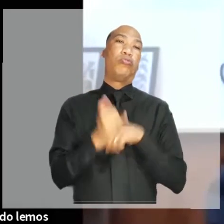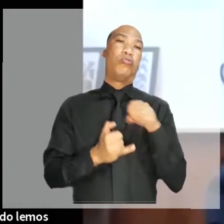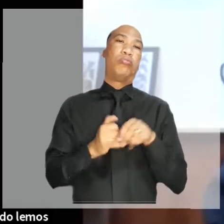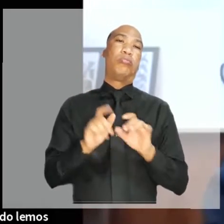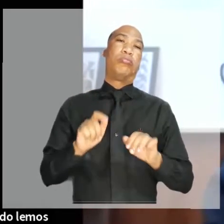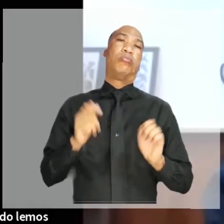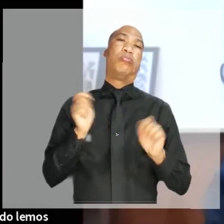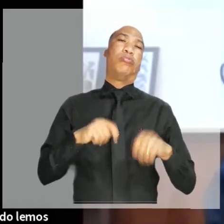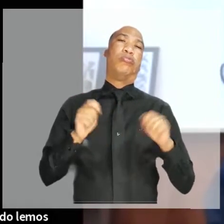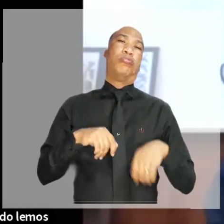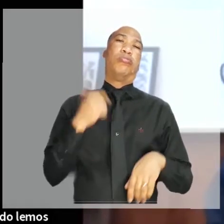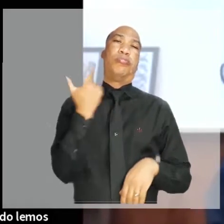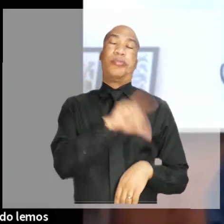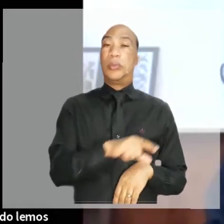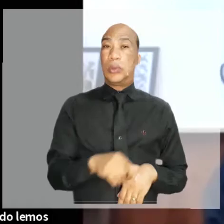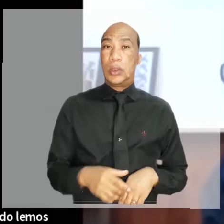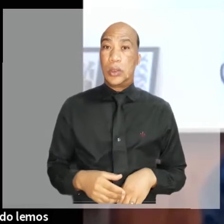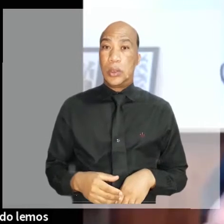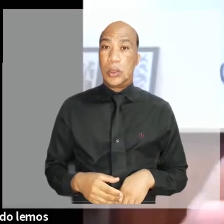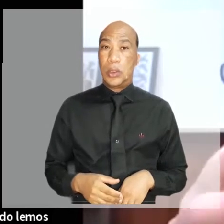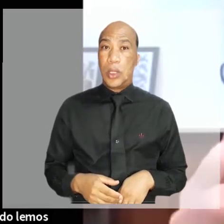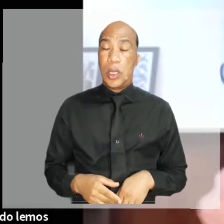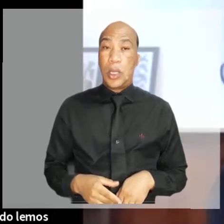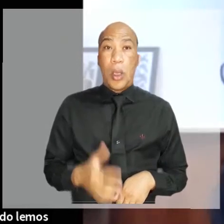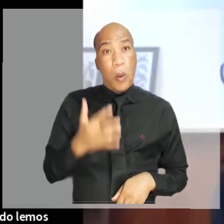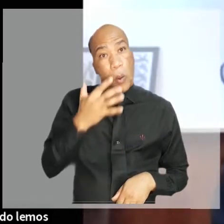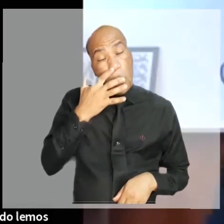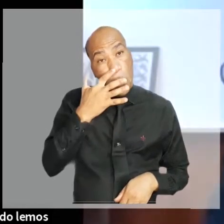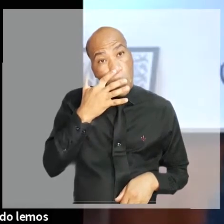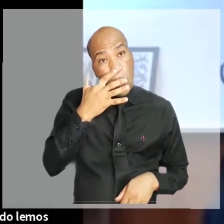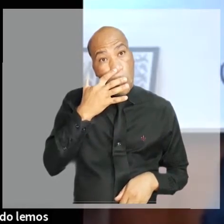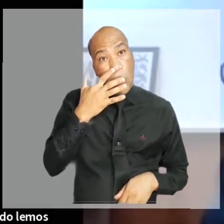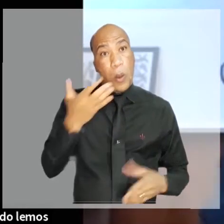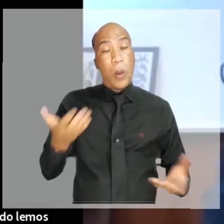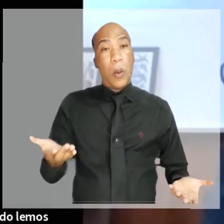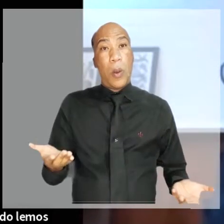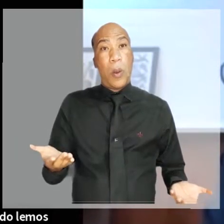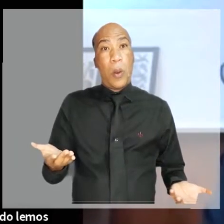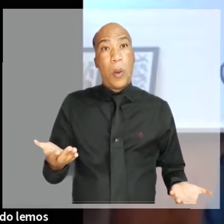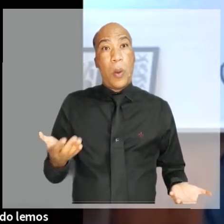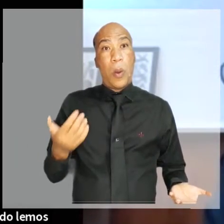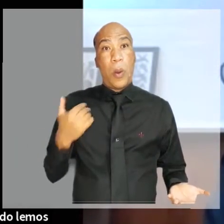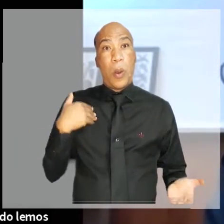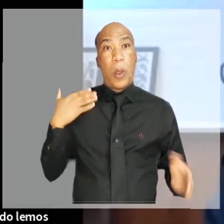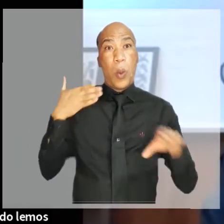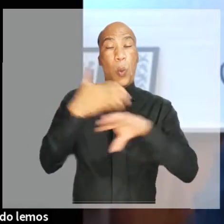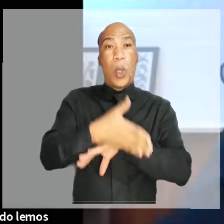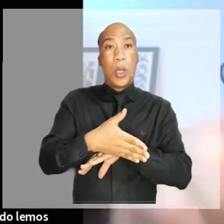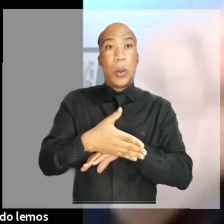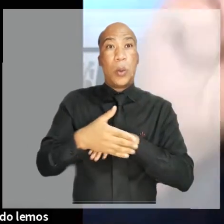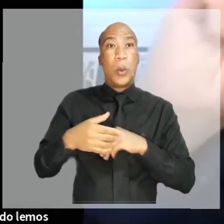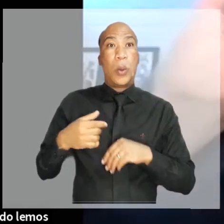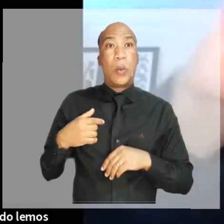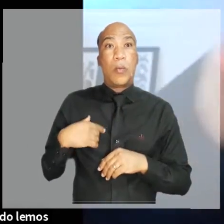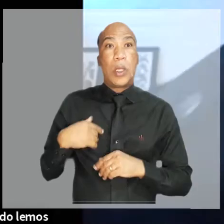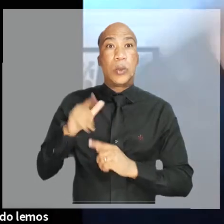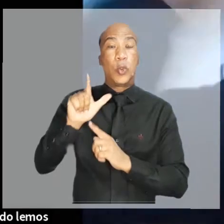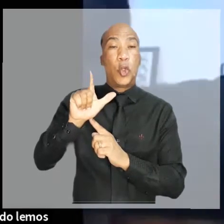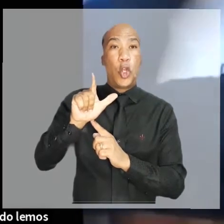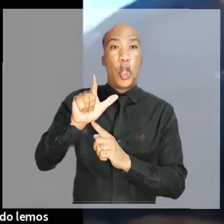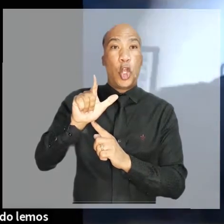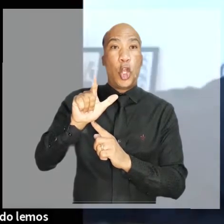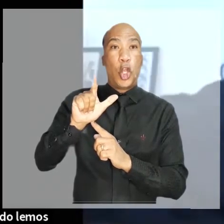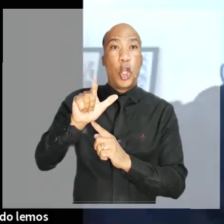fantástico, porque você cria ali um jeito que você entra, você faz o seu login naquela plataforma e,